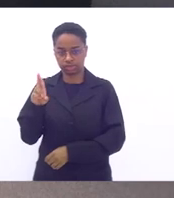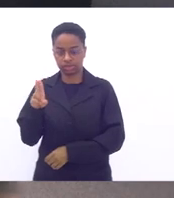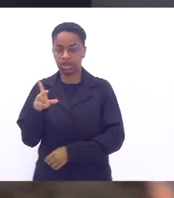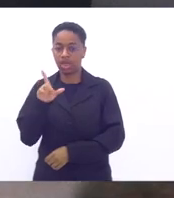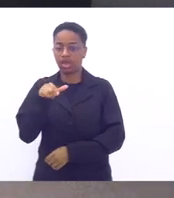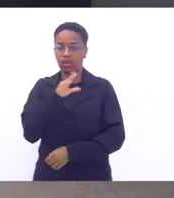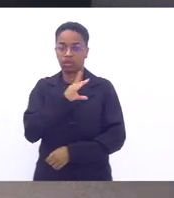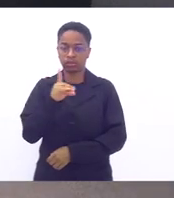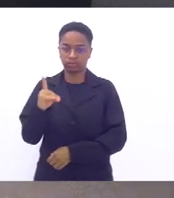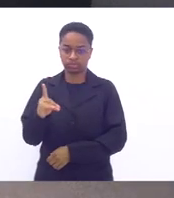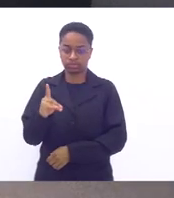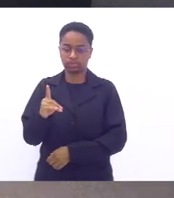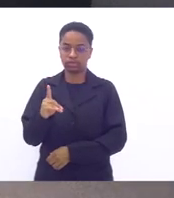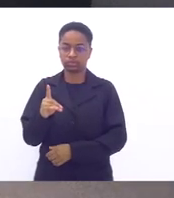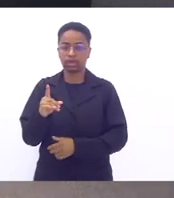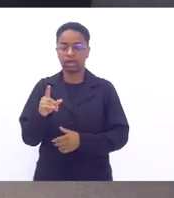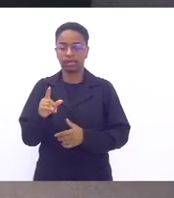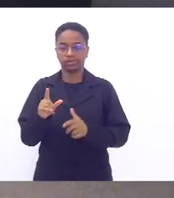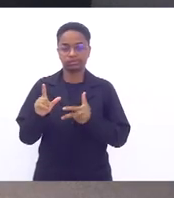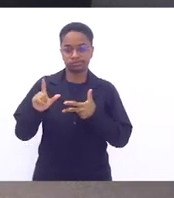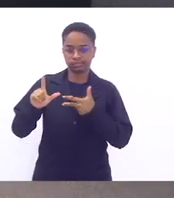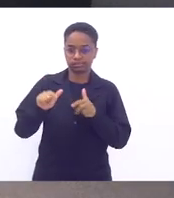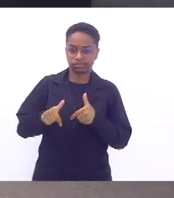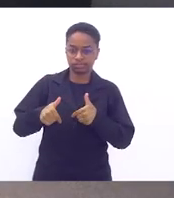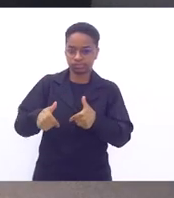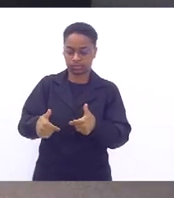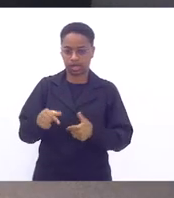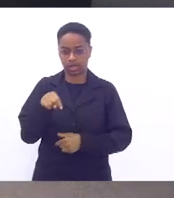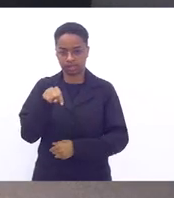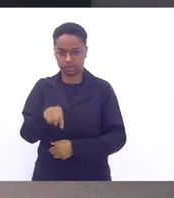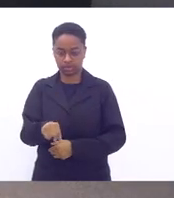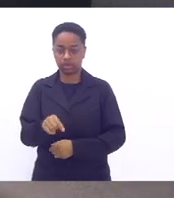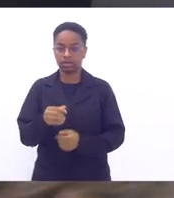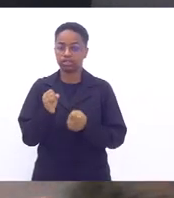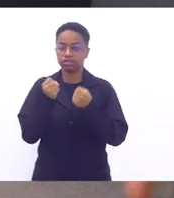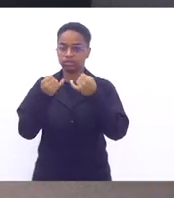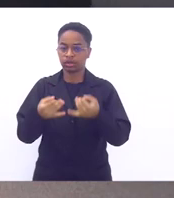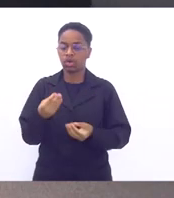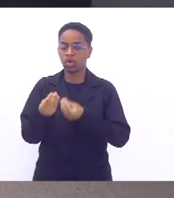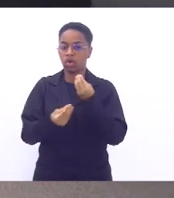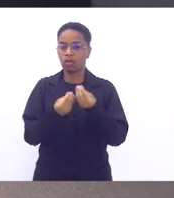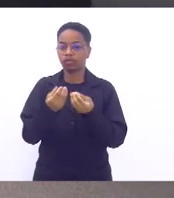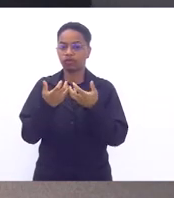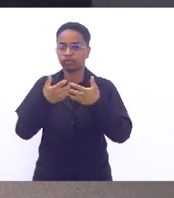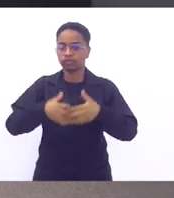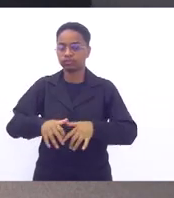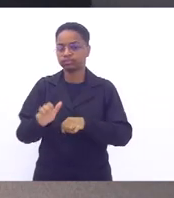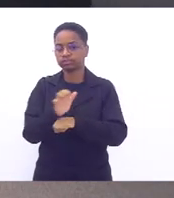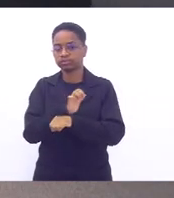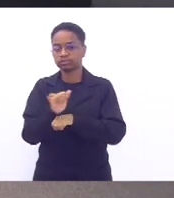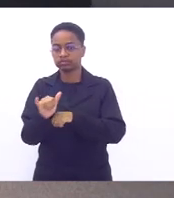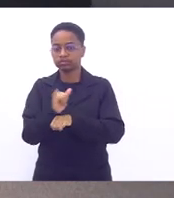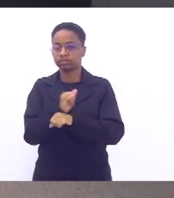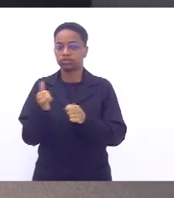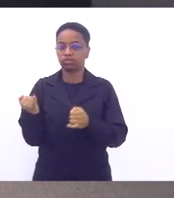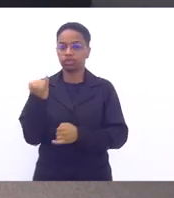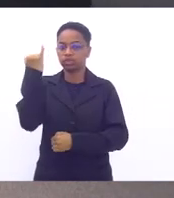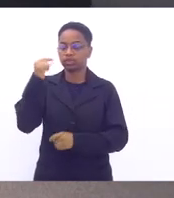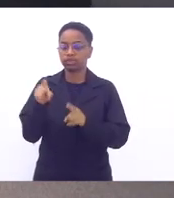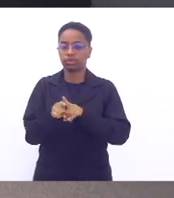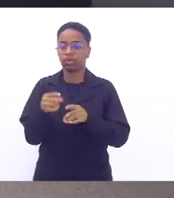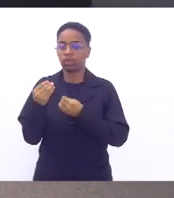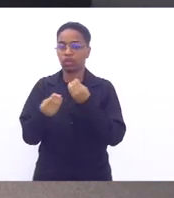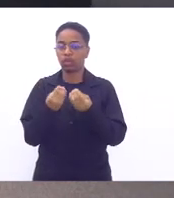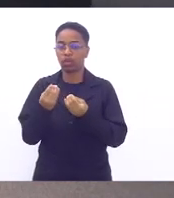Legislativo para que explique um pouco para gente como funciona essa ferramenta importante e quais serão os próximos passos